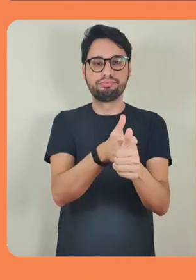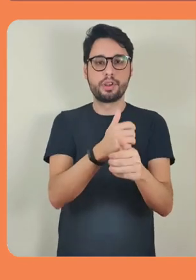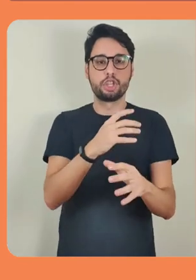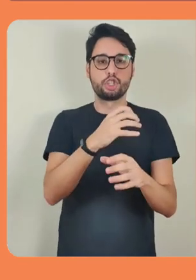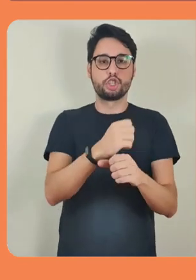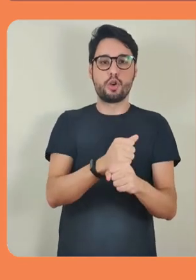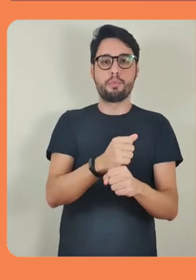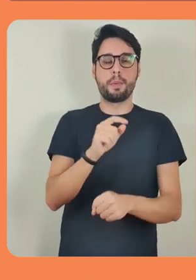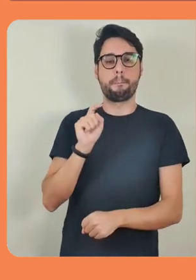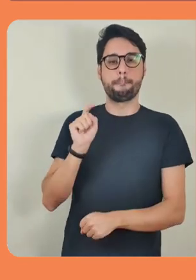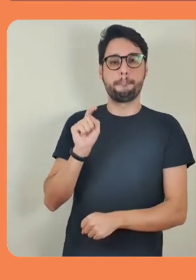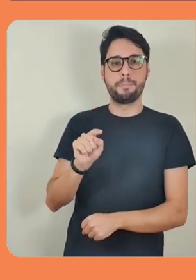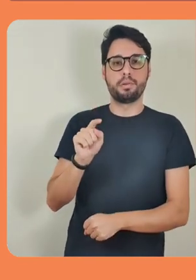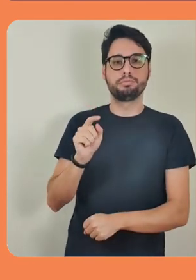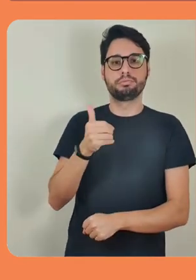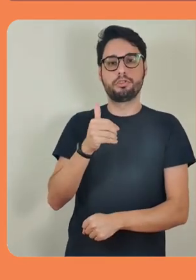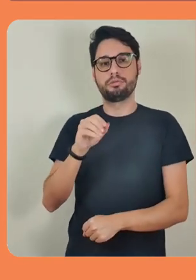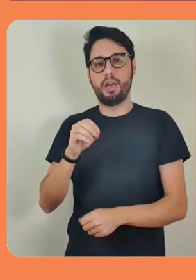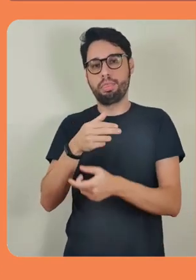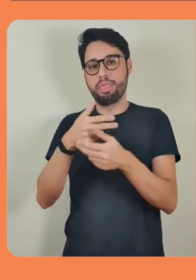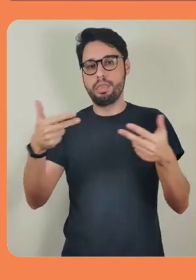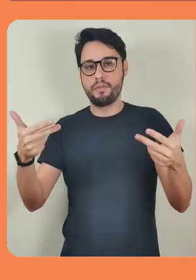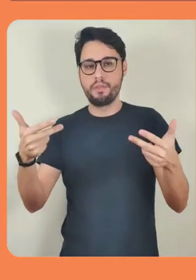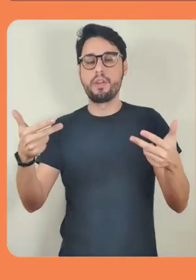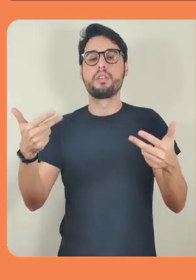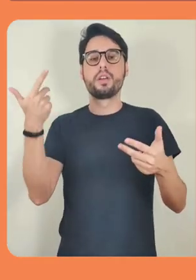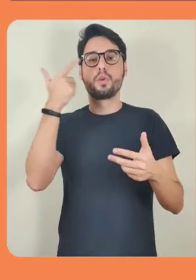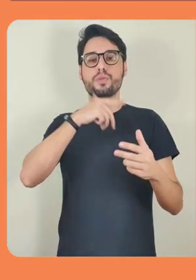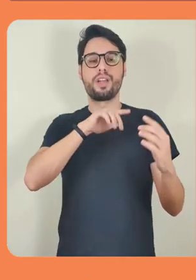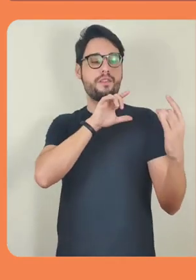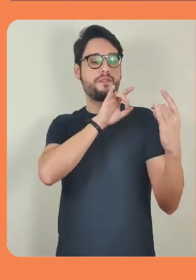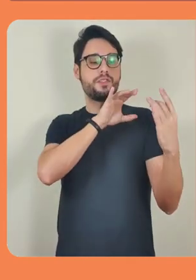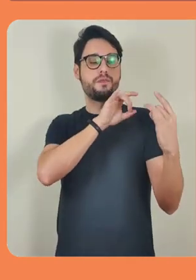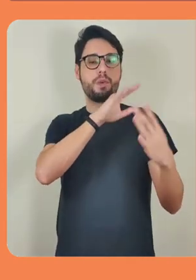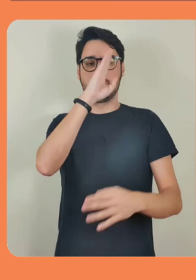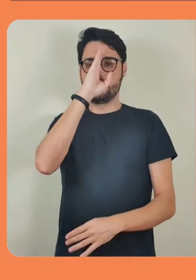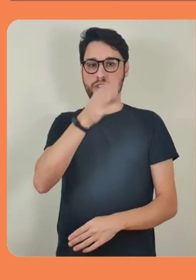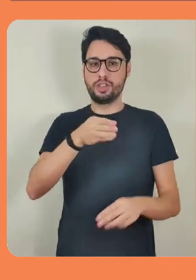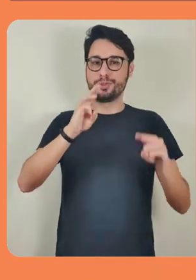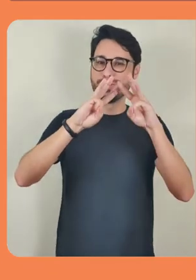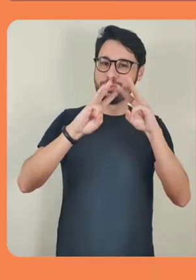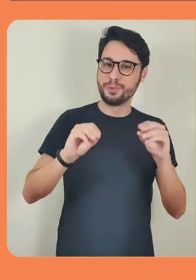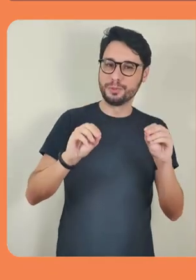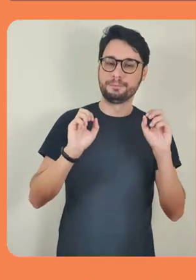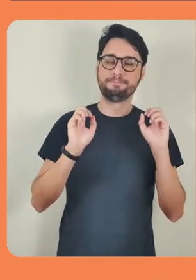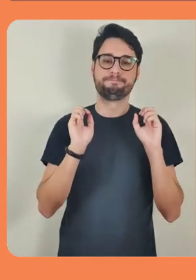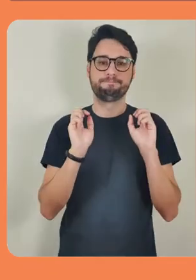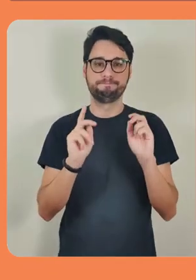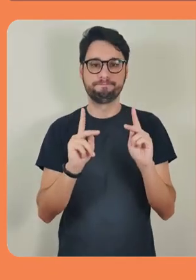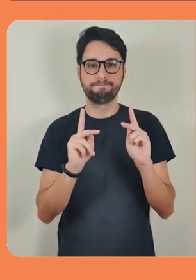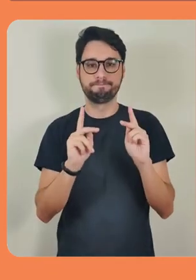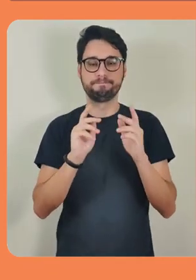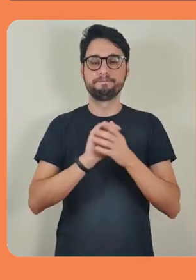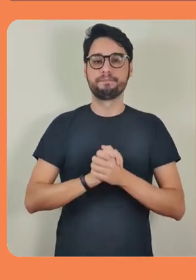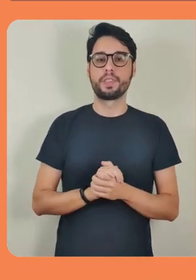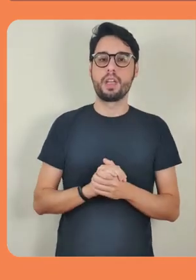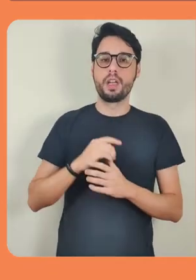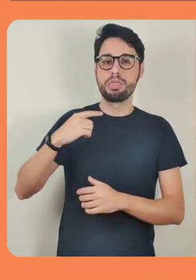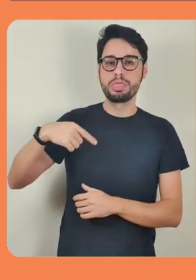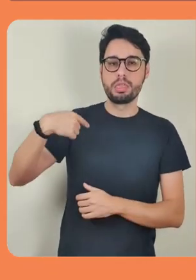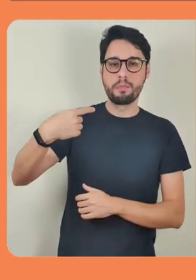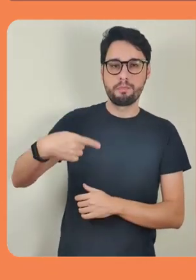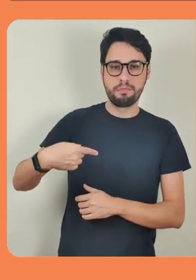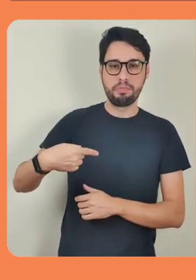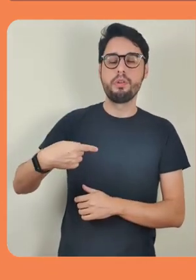medida que ele vai ganhando pontos ele vai recebendo esse feedback do próprio mudo Tá